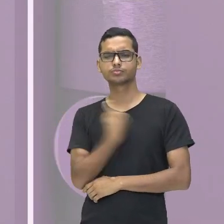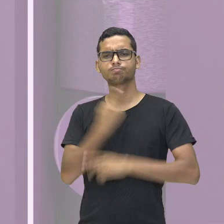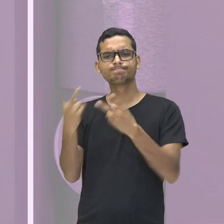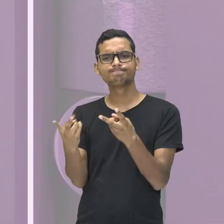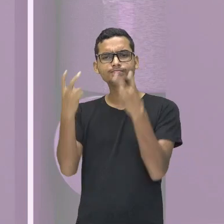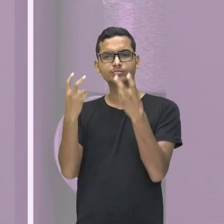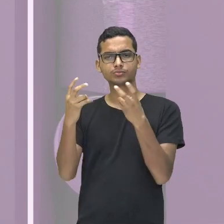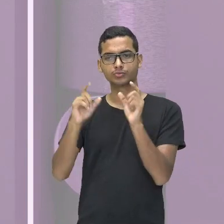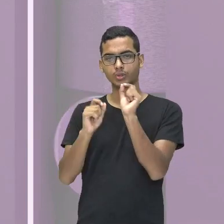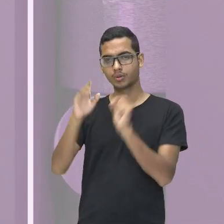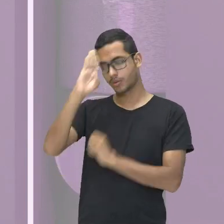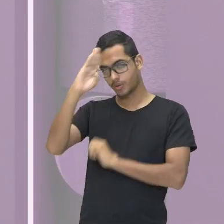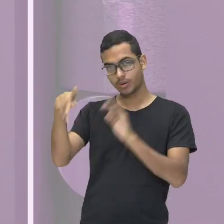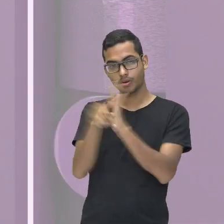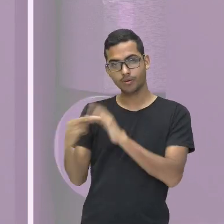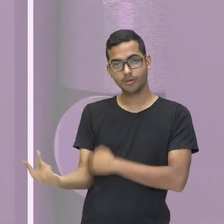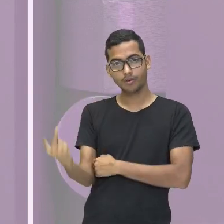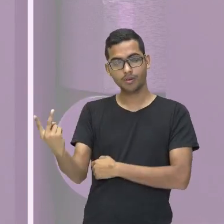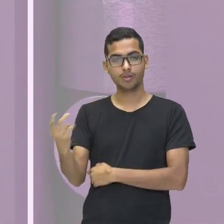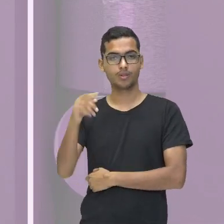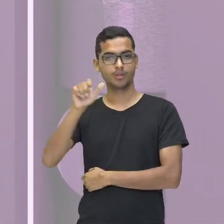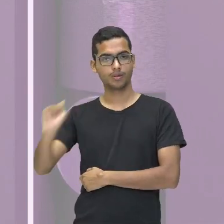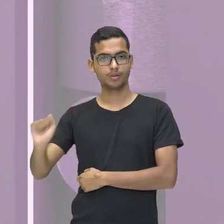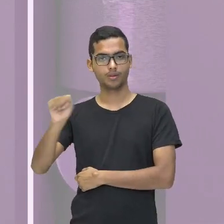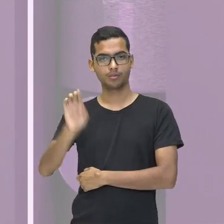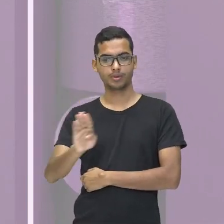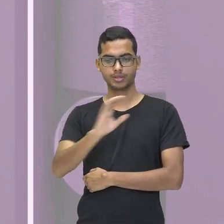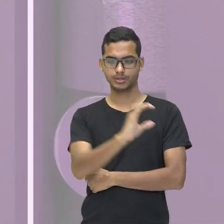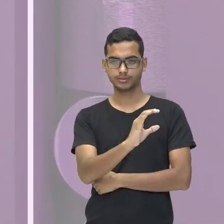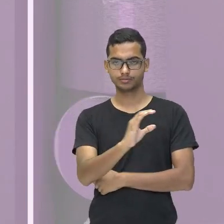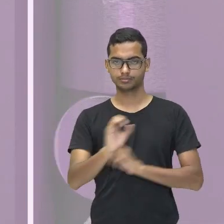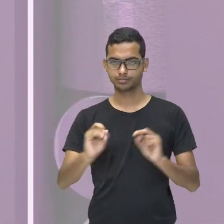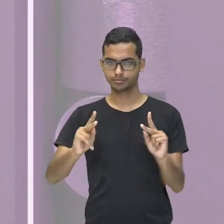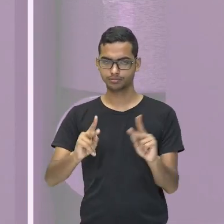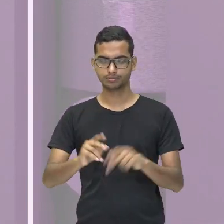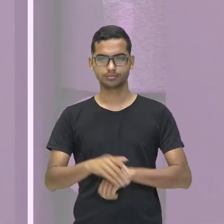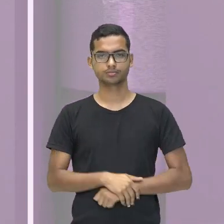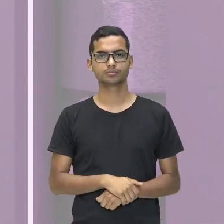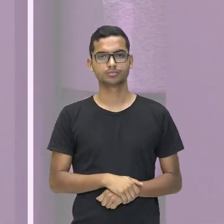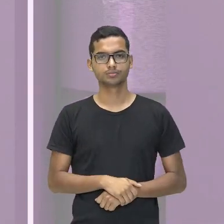identificar os valores de A, de B e de C, tá bom?